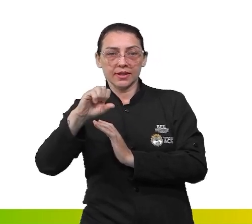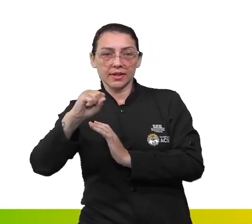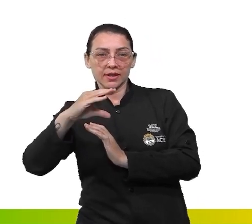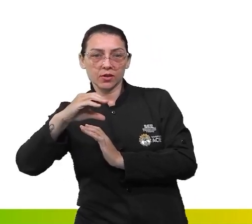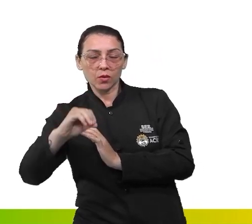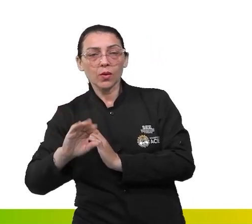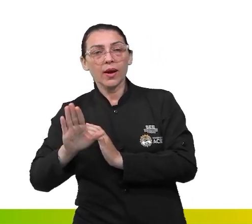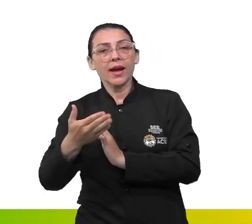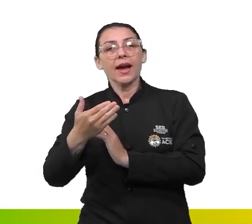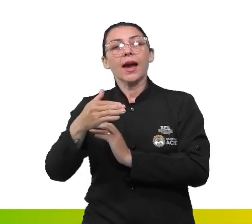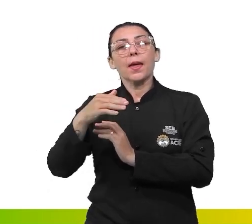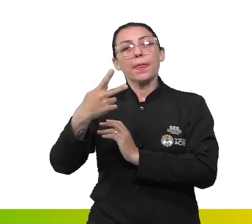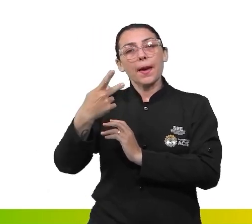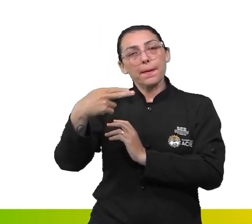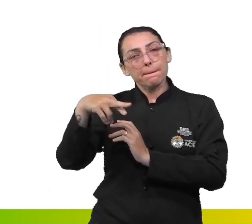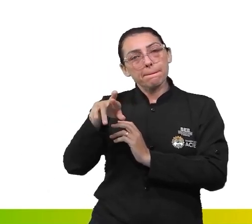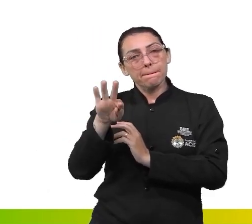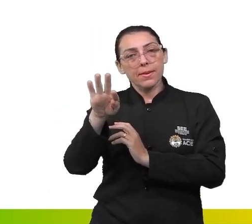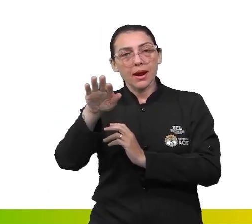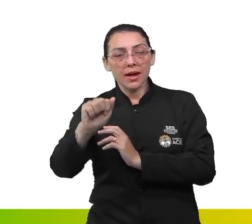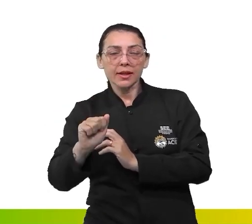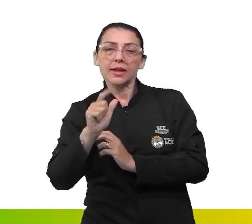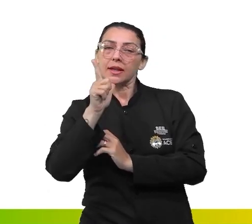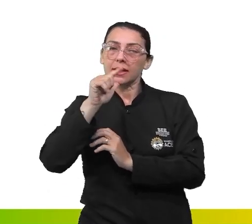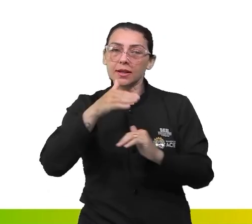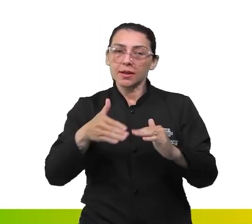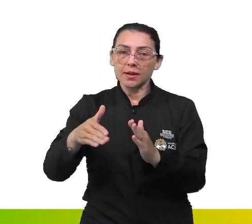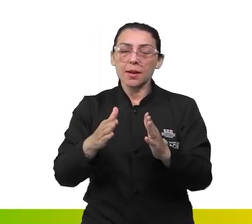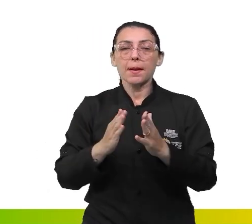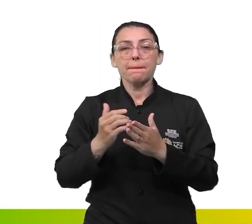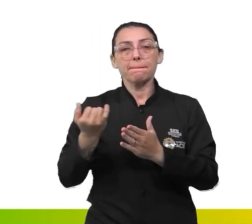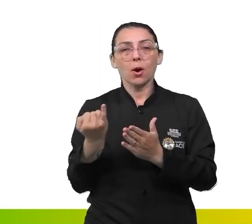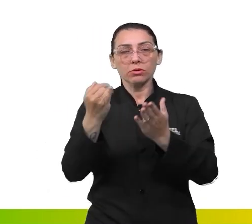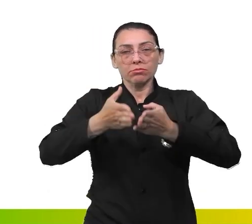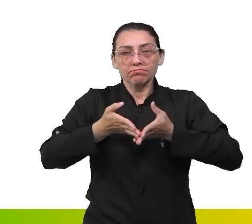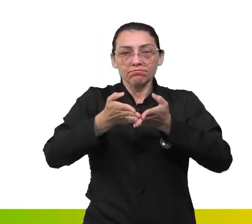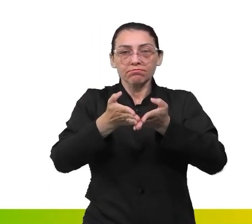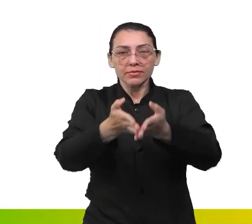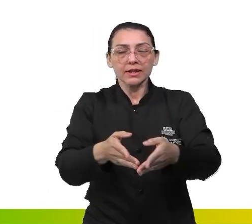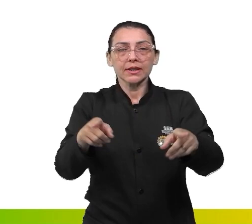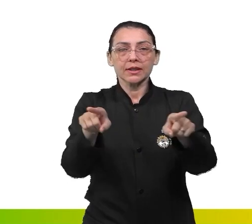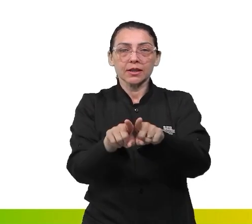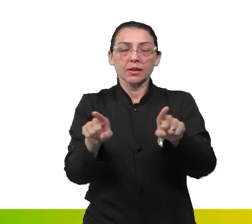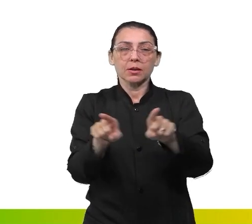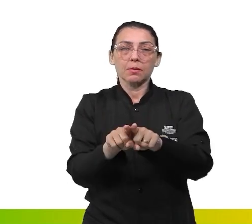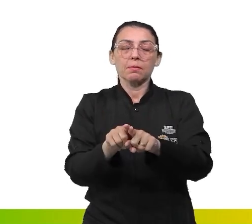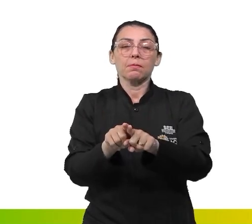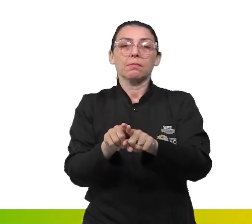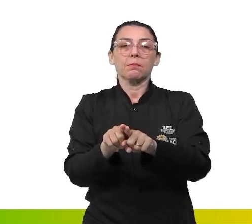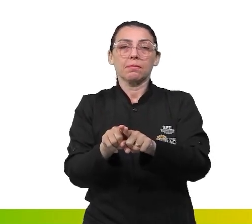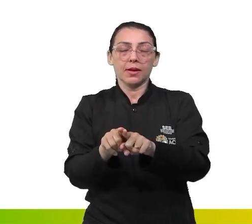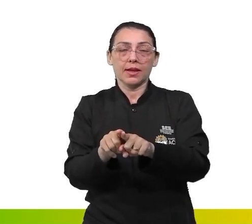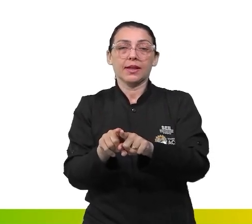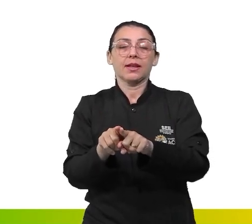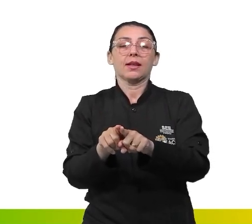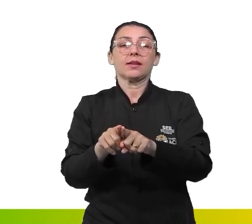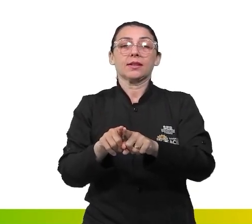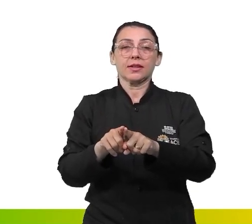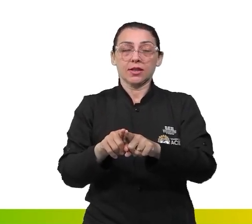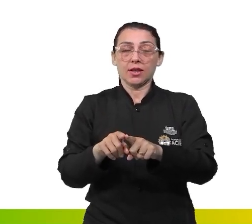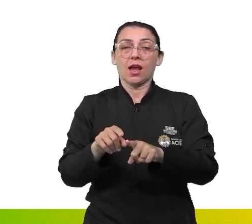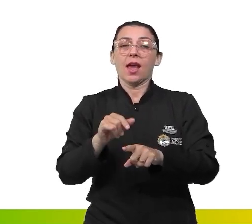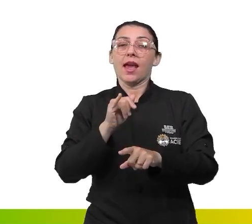vão apresentar grande importância para a navegação e até mesmo abastecimento e geração